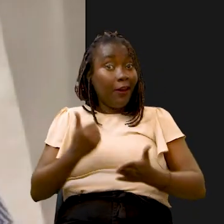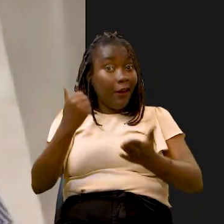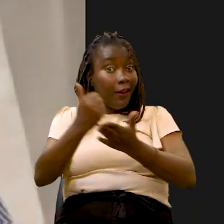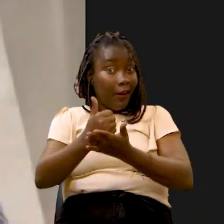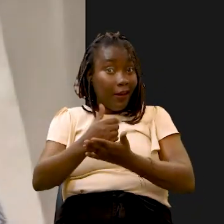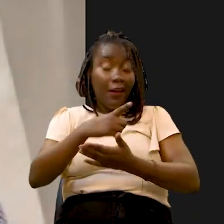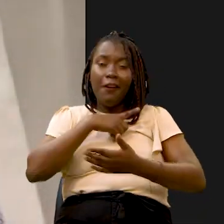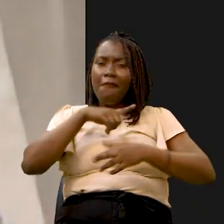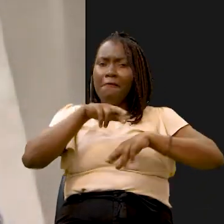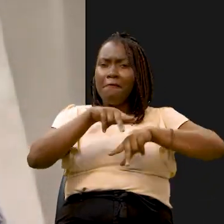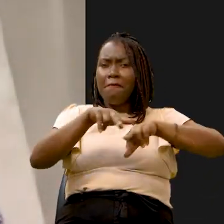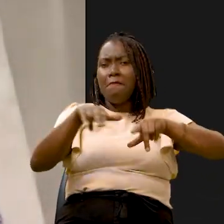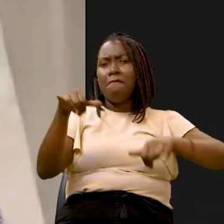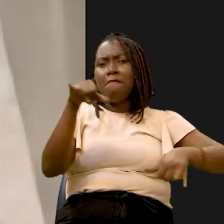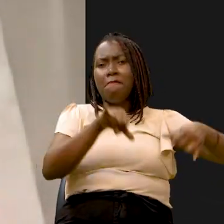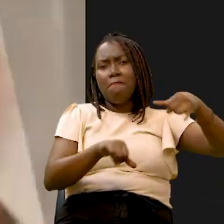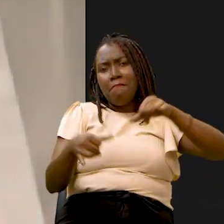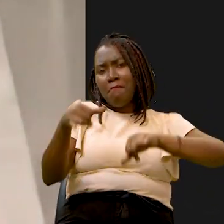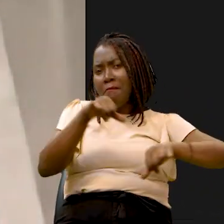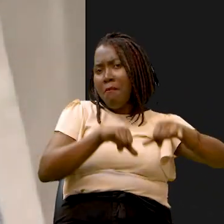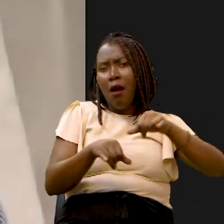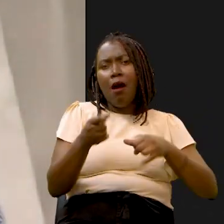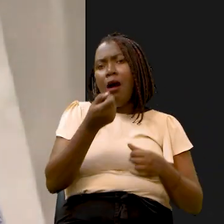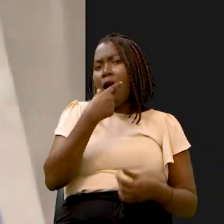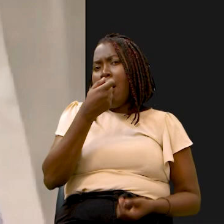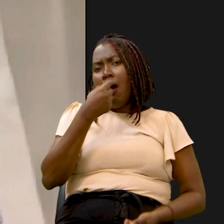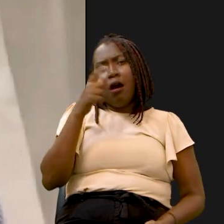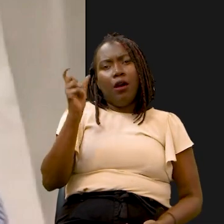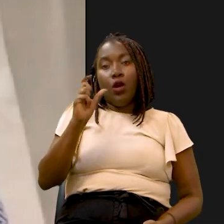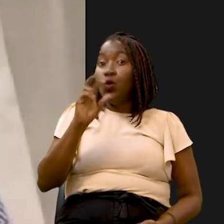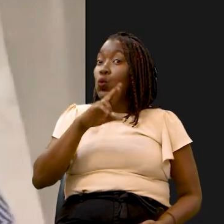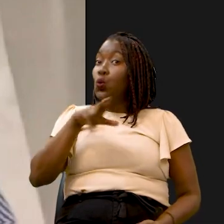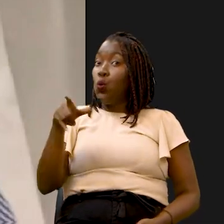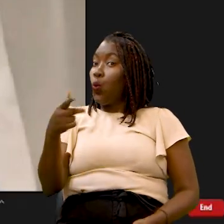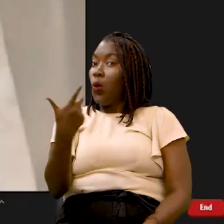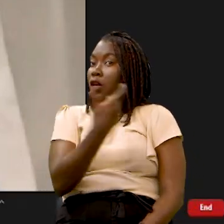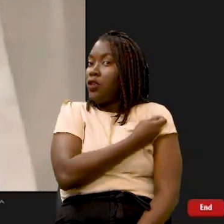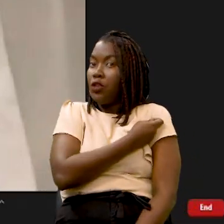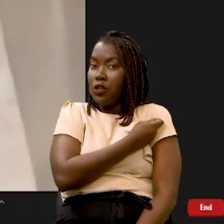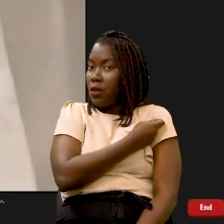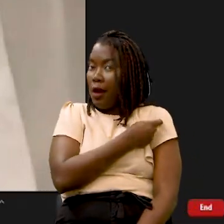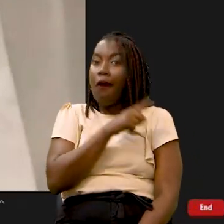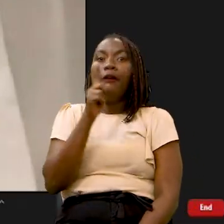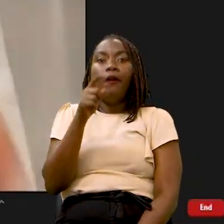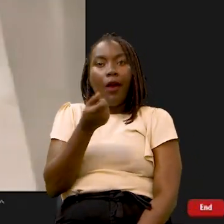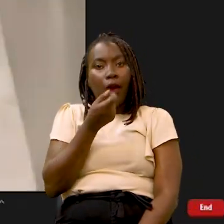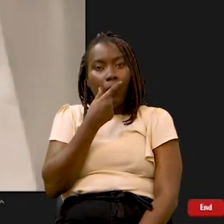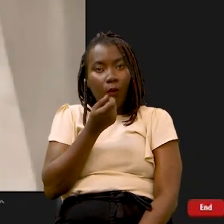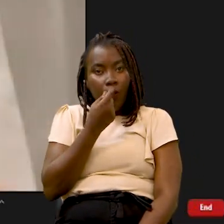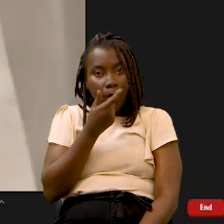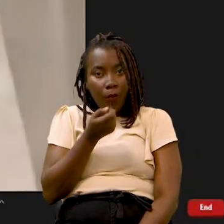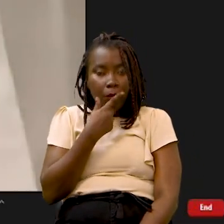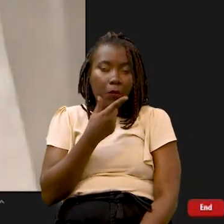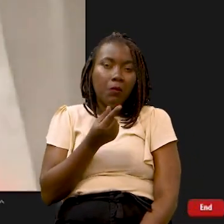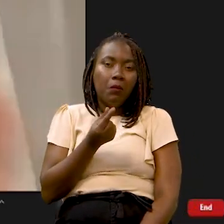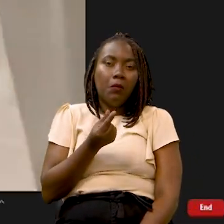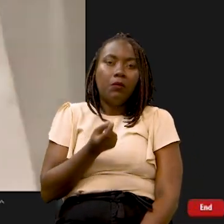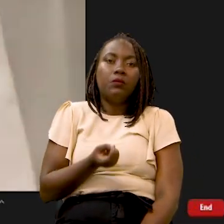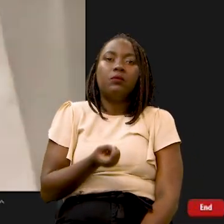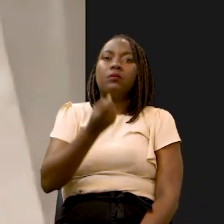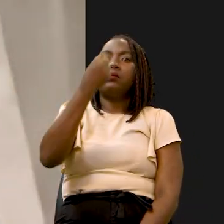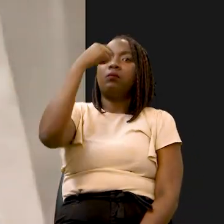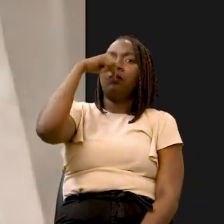existem várias formulações, normalmente por via oral, não é injetável, né? É um comprimido,